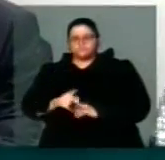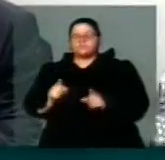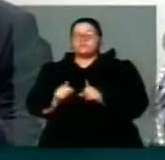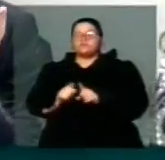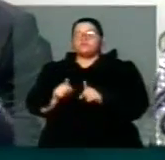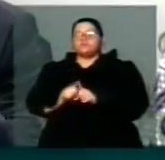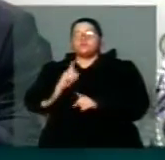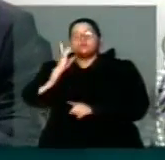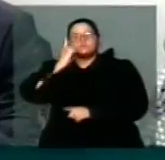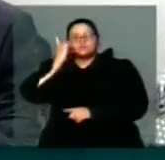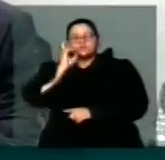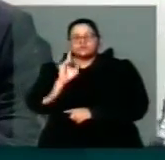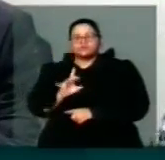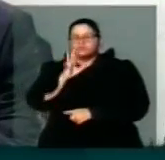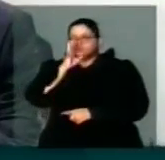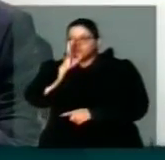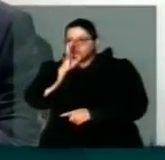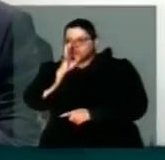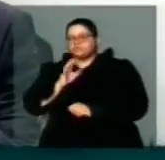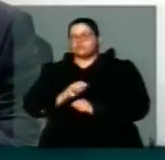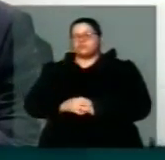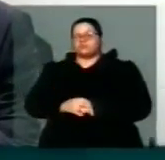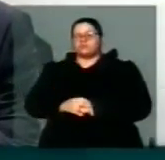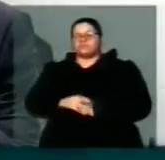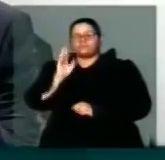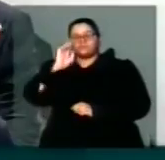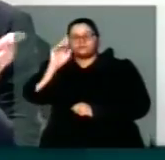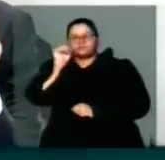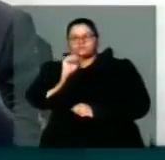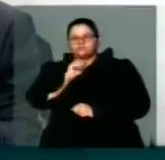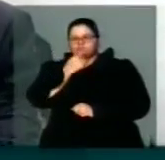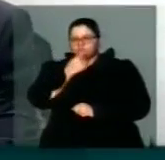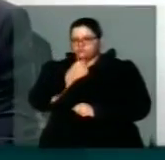estão aqui assistindo, senhoras e senhores,